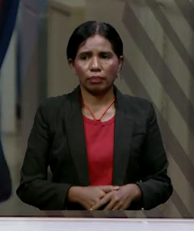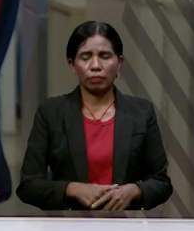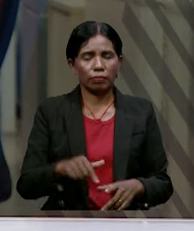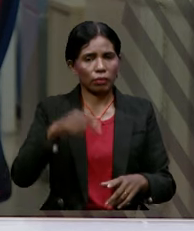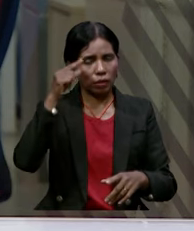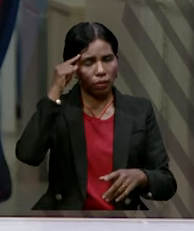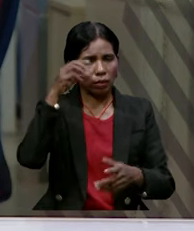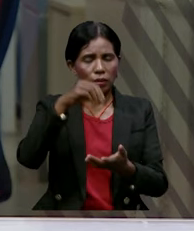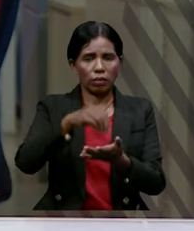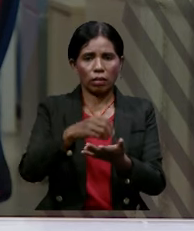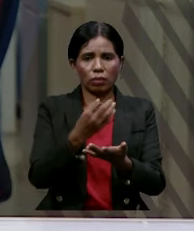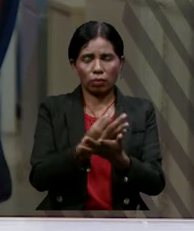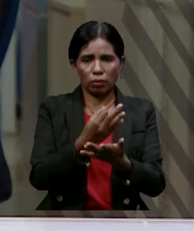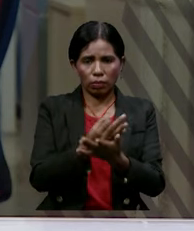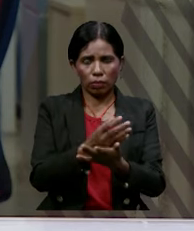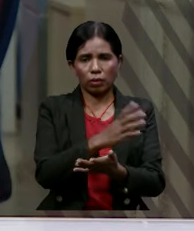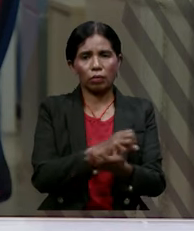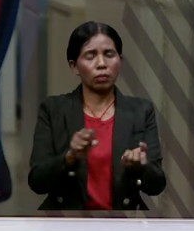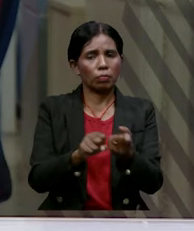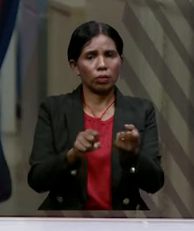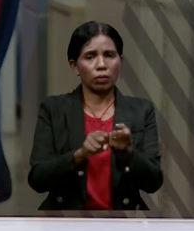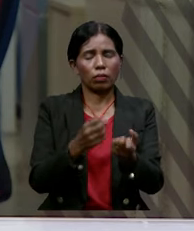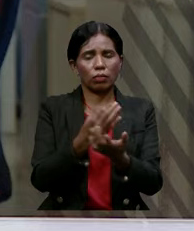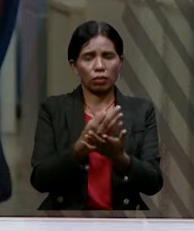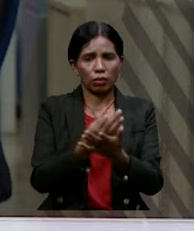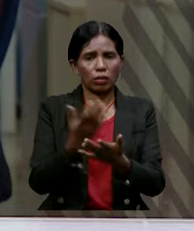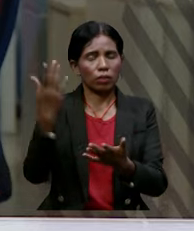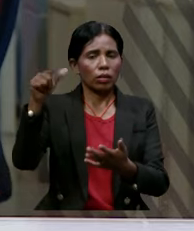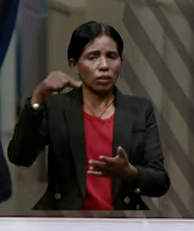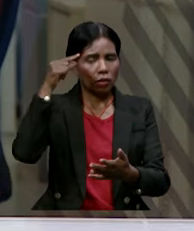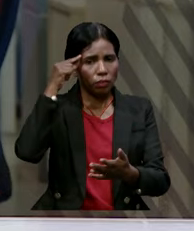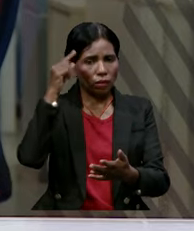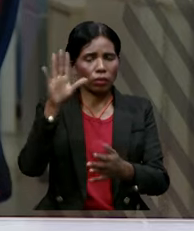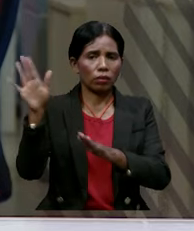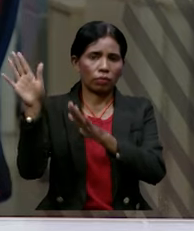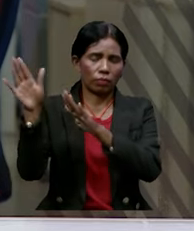governo se cria fundo mineiro onde suporta o orçamento e a governação local.